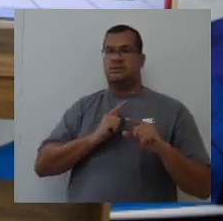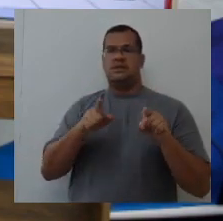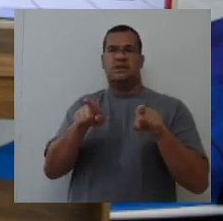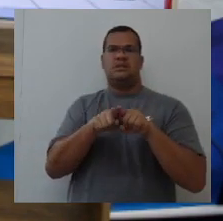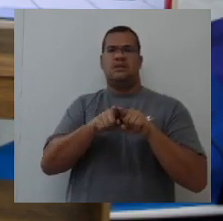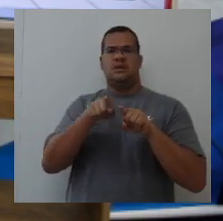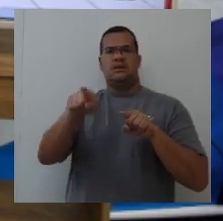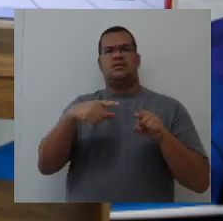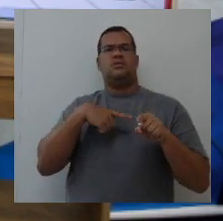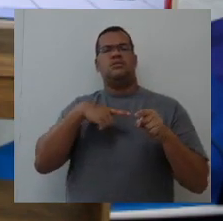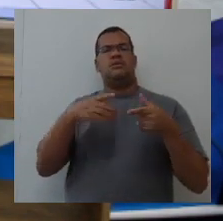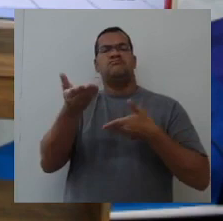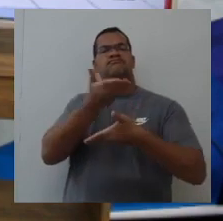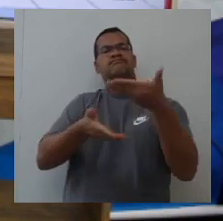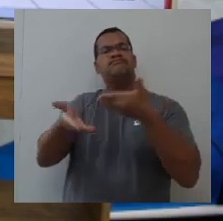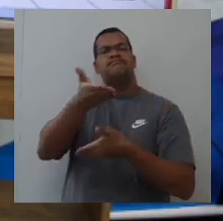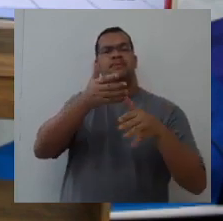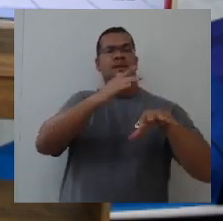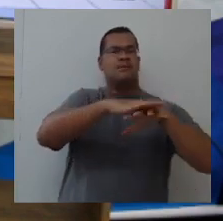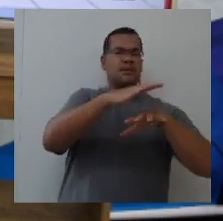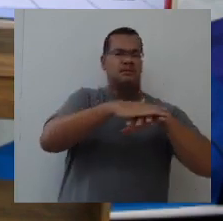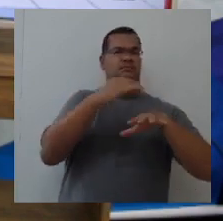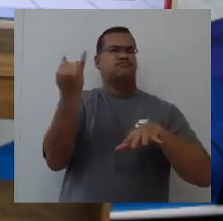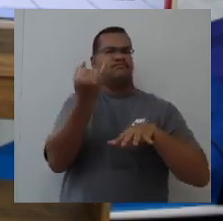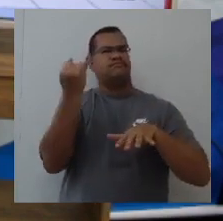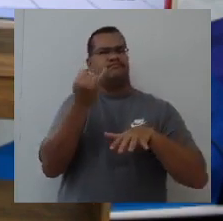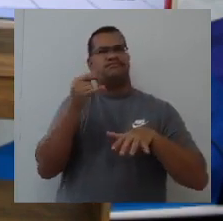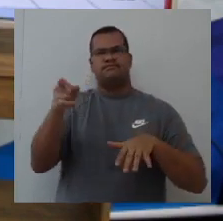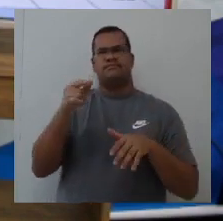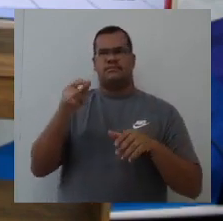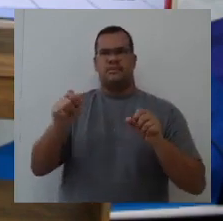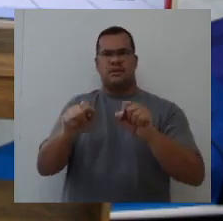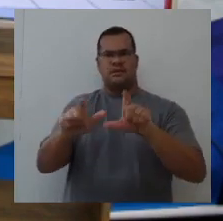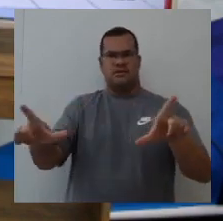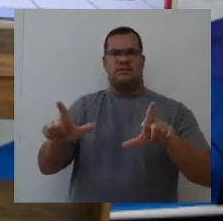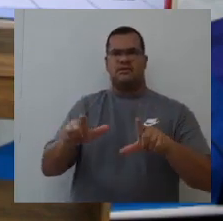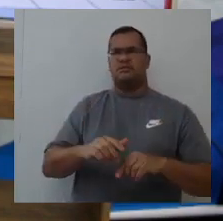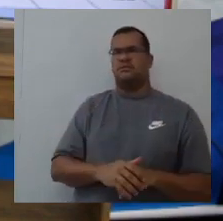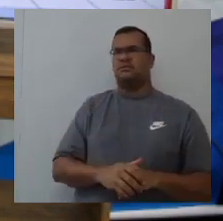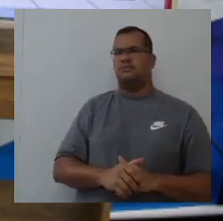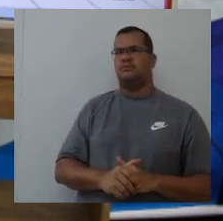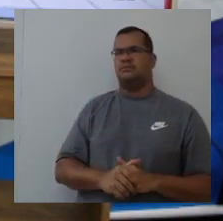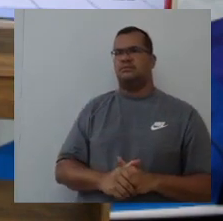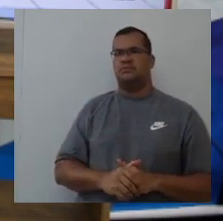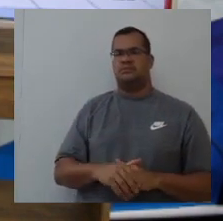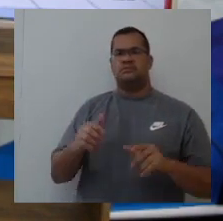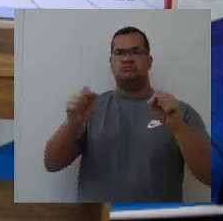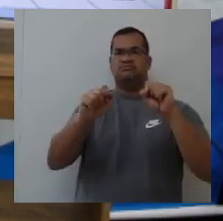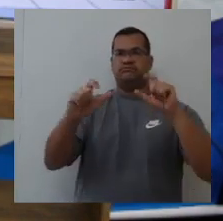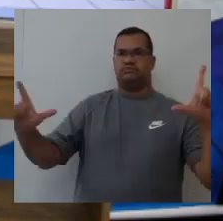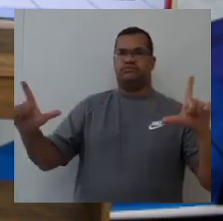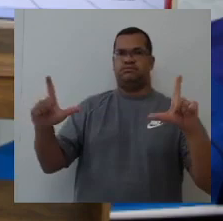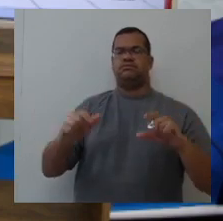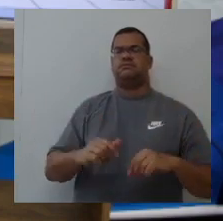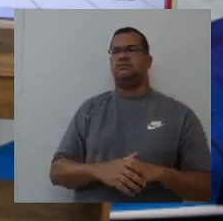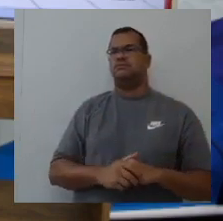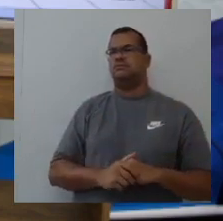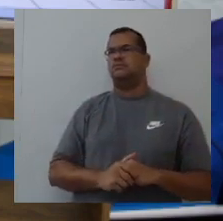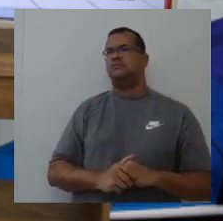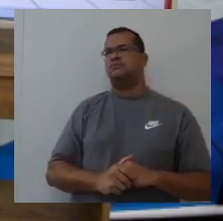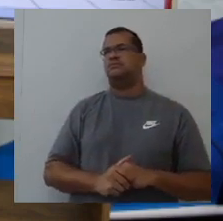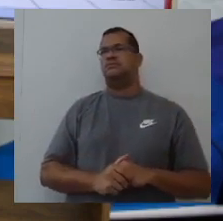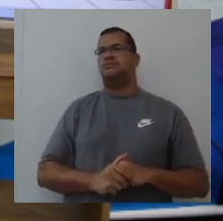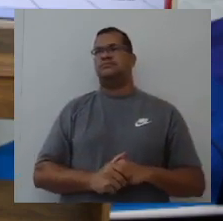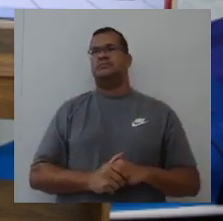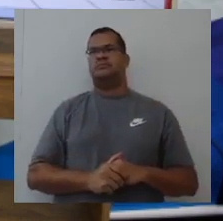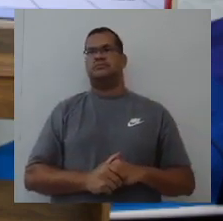uma relação matemática importante. Não sei se dá para você ver aqui na sua tela geral. Corta para a tela geral. Corta para a tela geral. Massa.